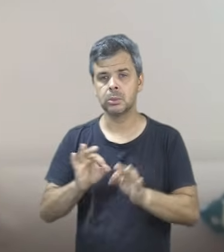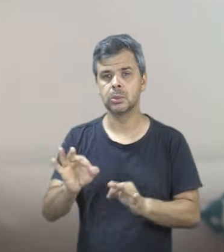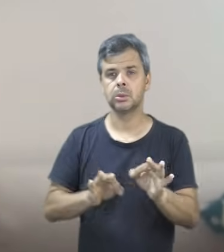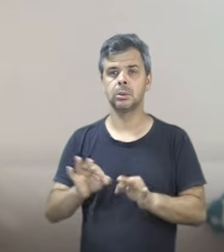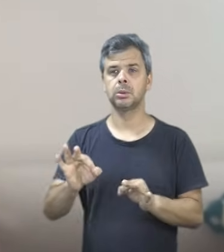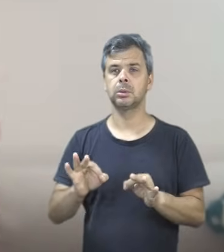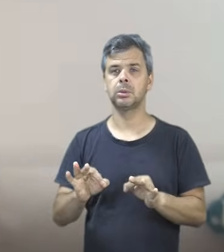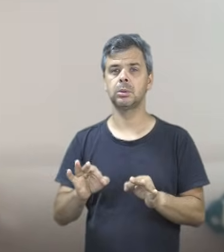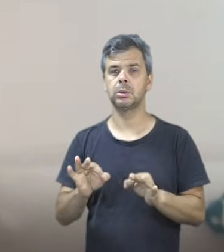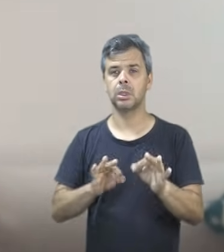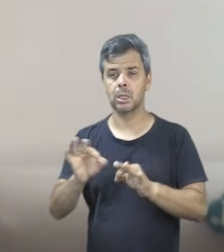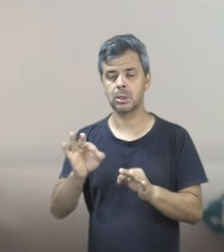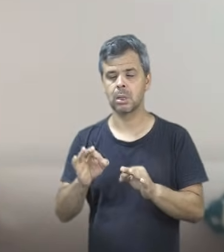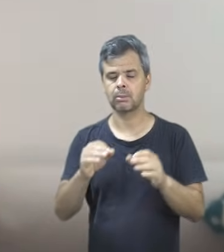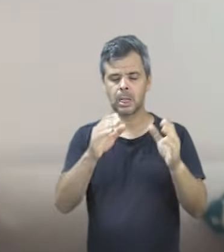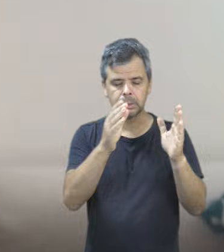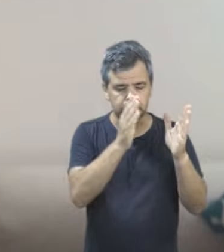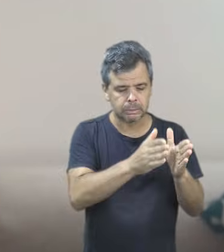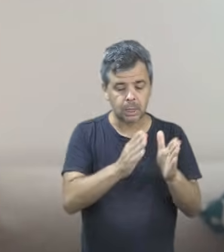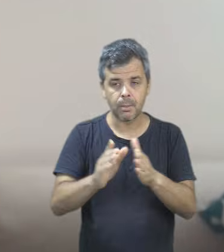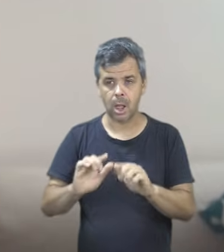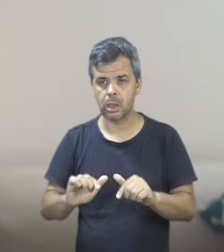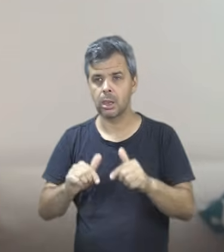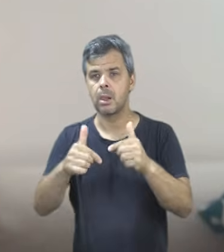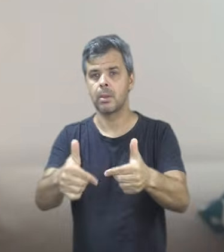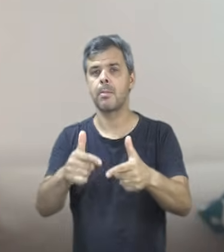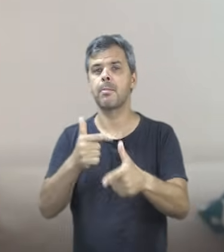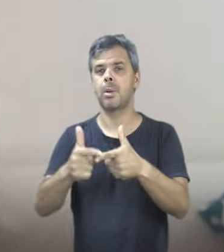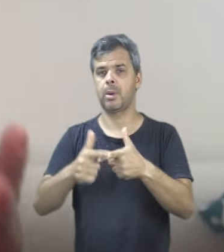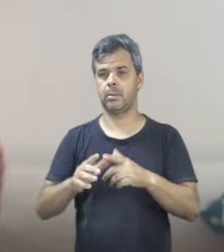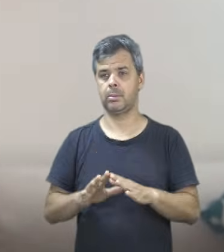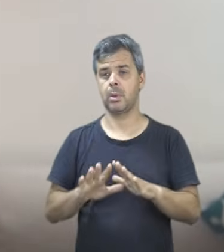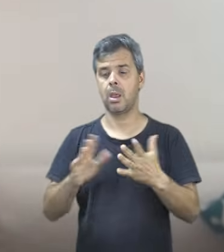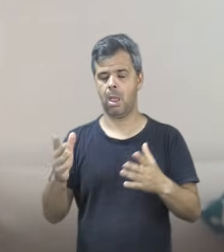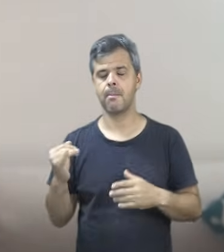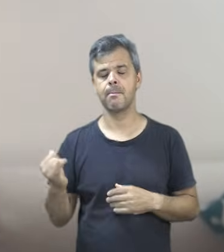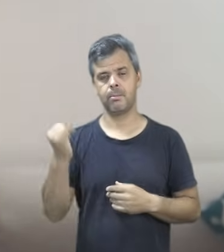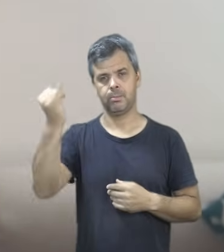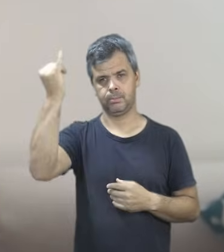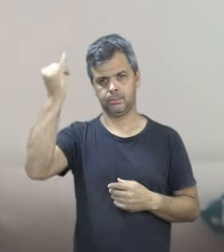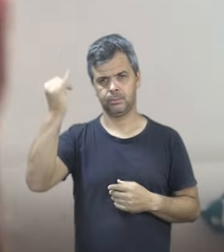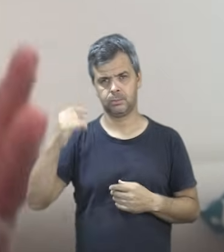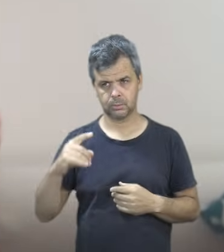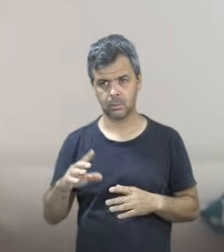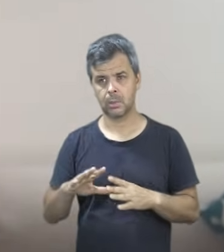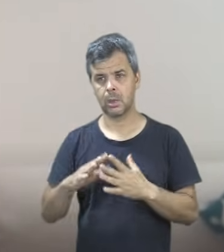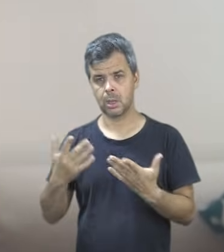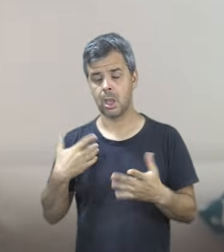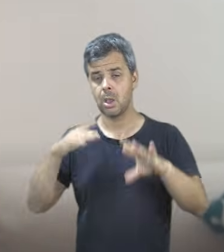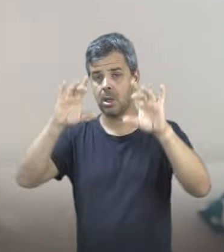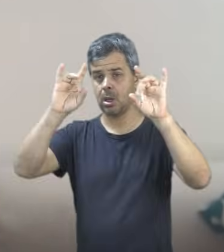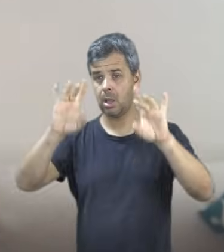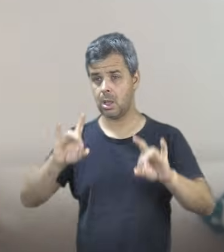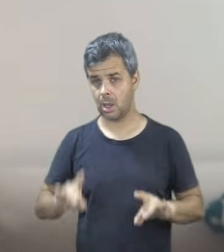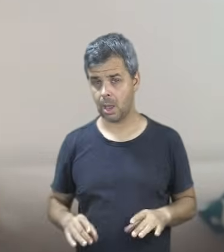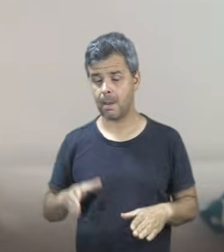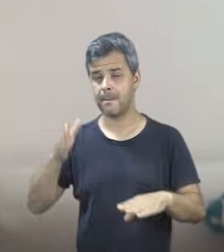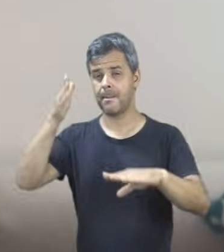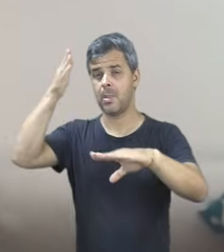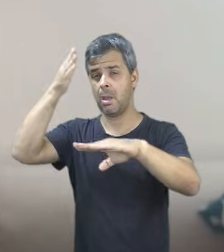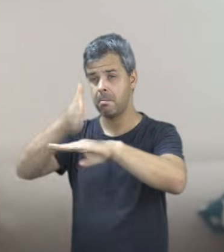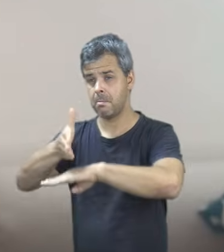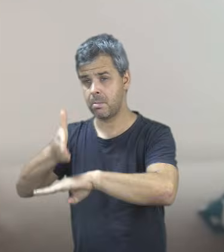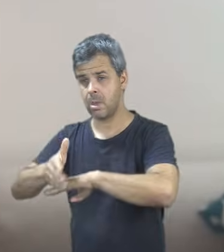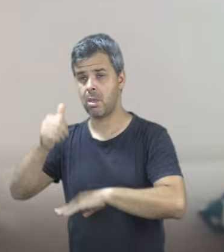organizadas organicamente para o enfrentamento dessa crise. E aí é fundamental E, em especial, a